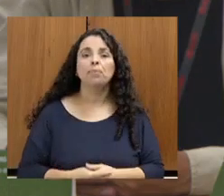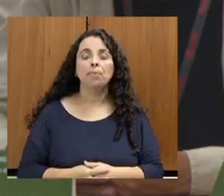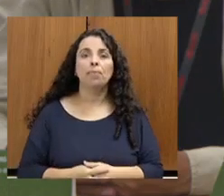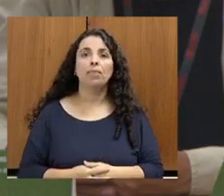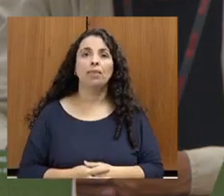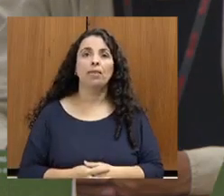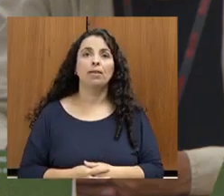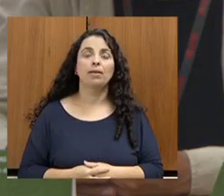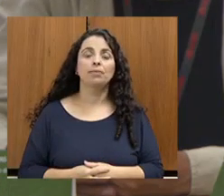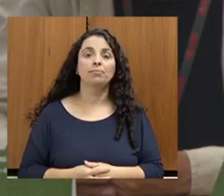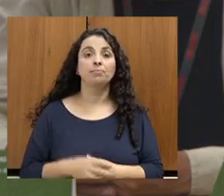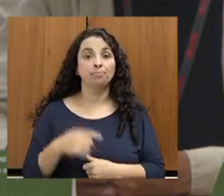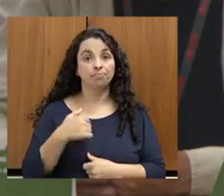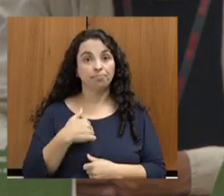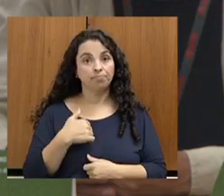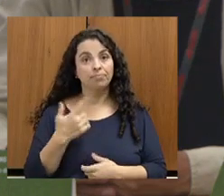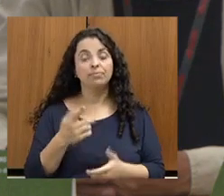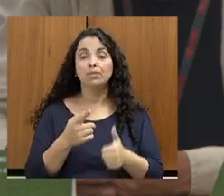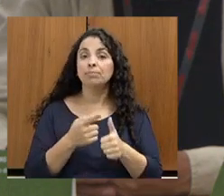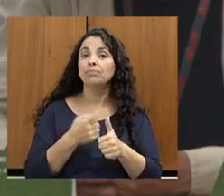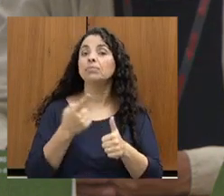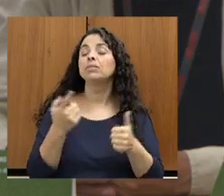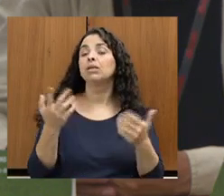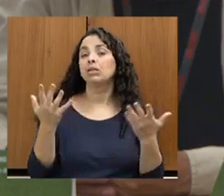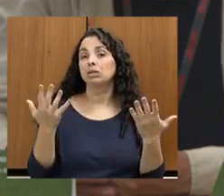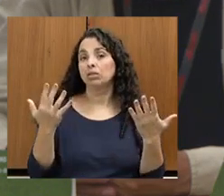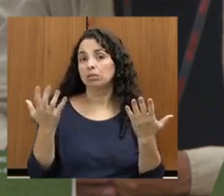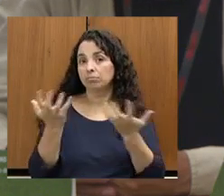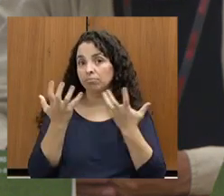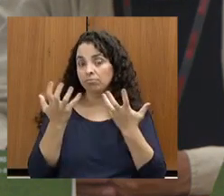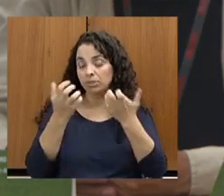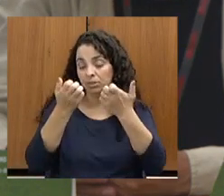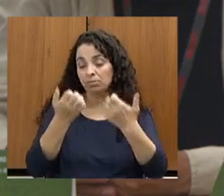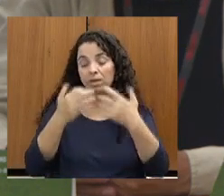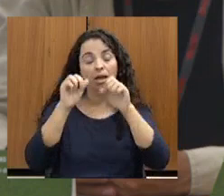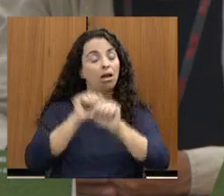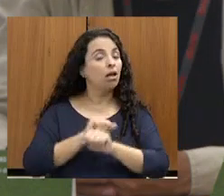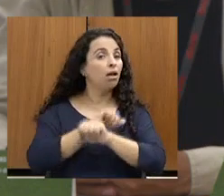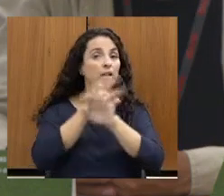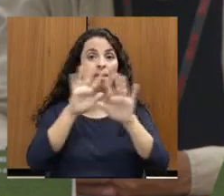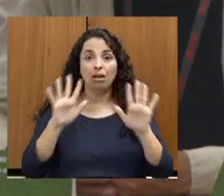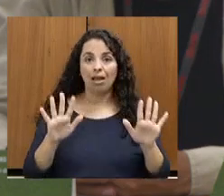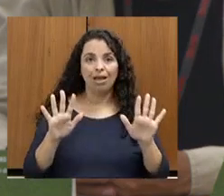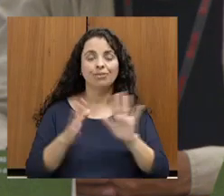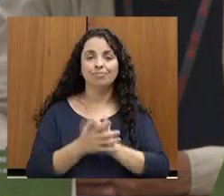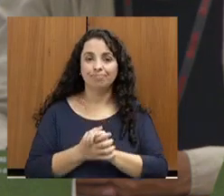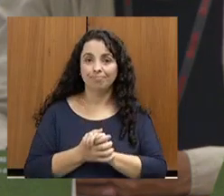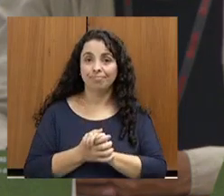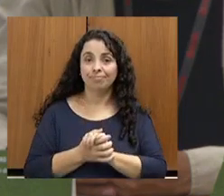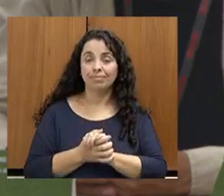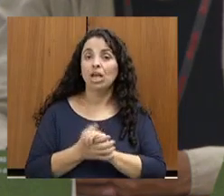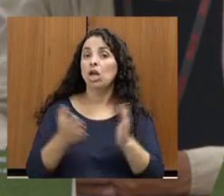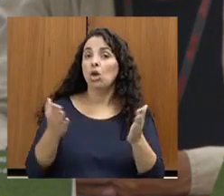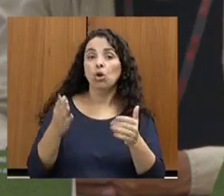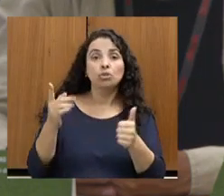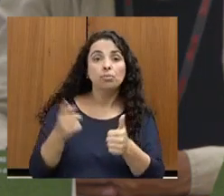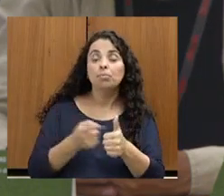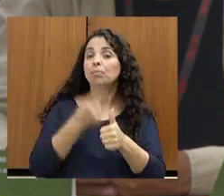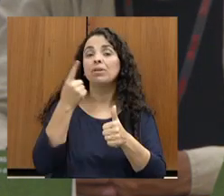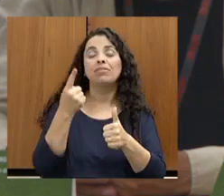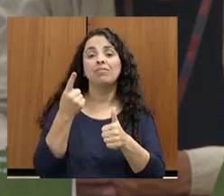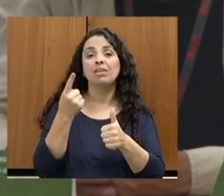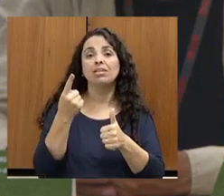Gostaria de deixar claro que essa é a primeira vez que eu escuto